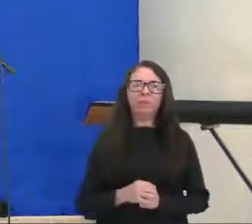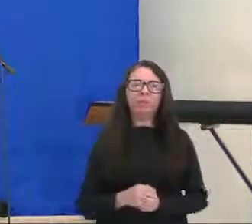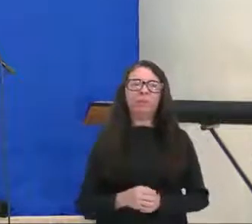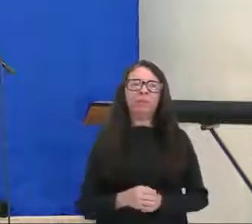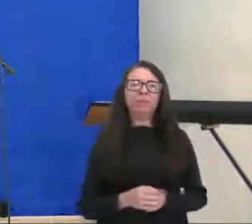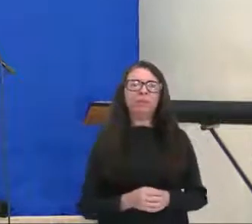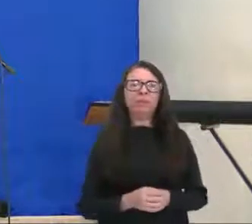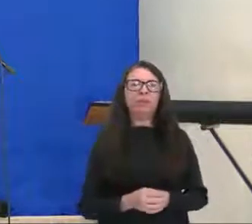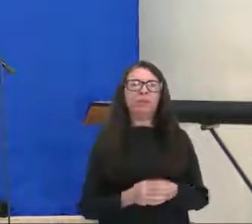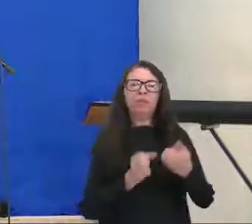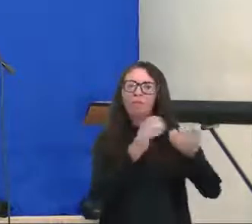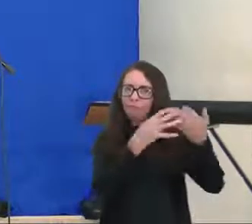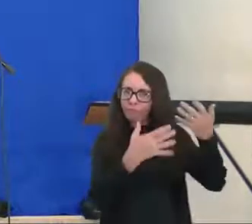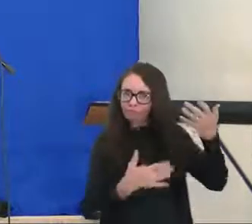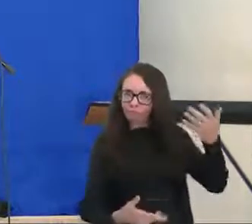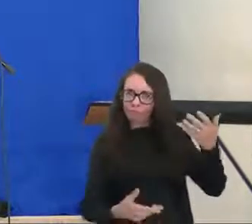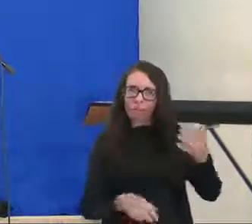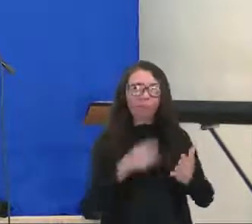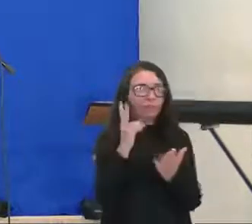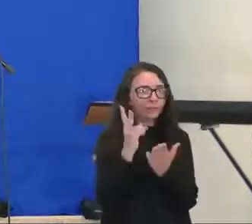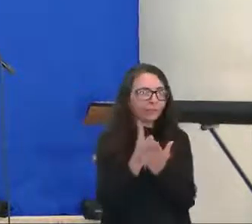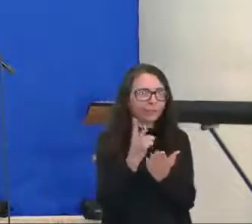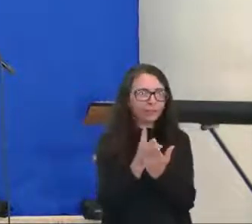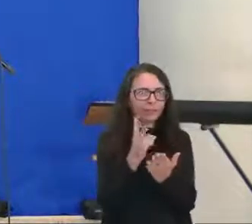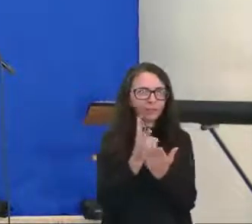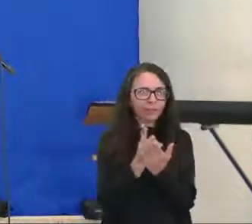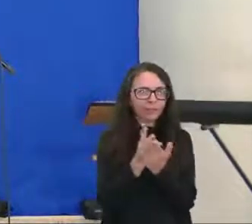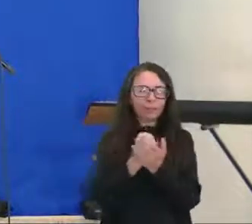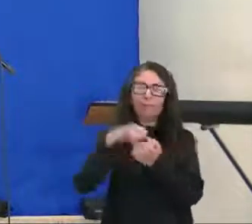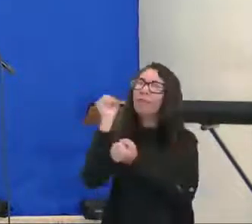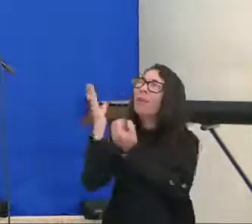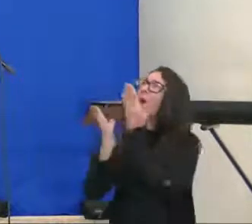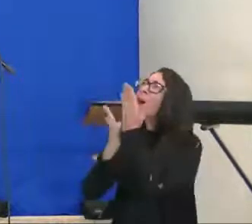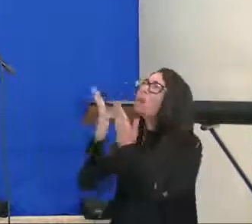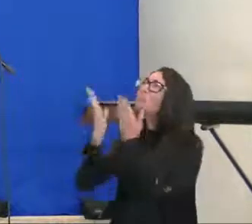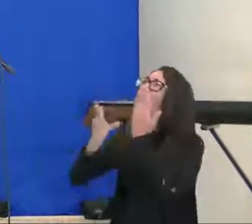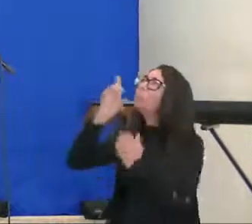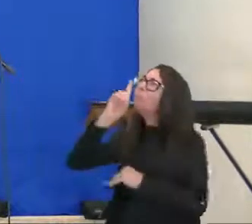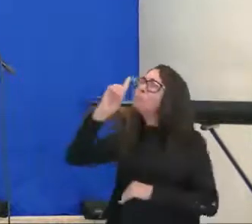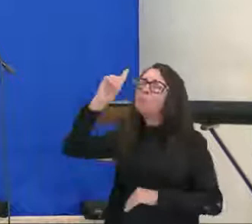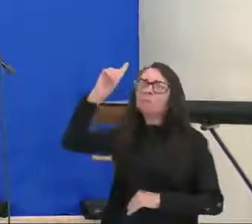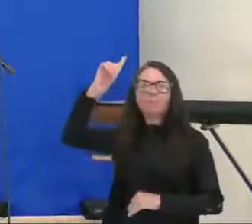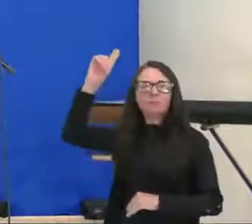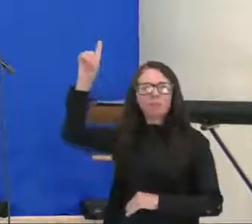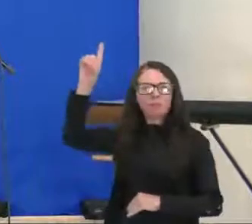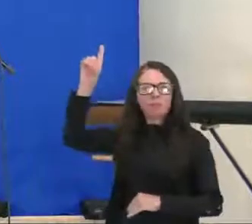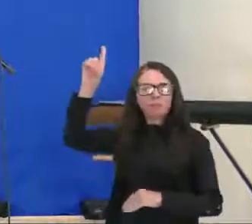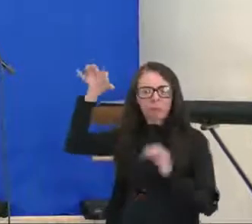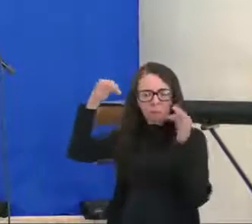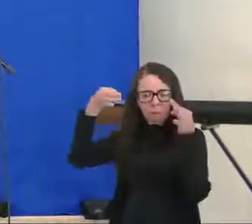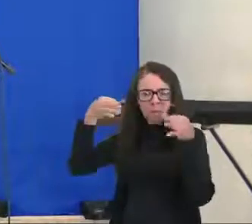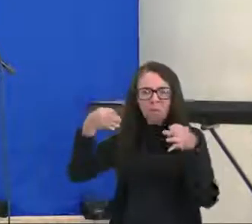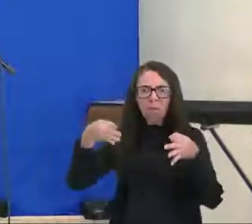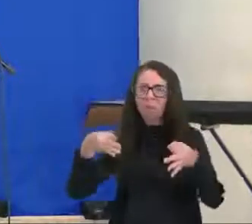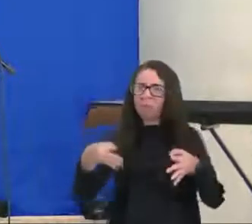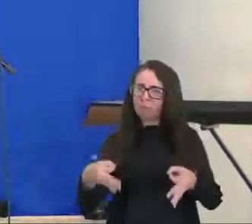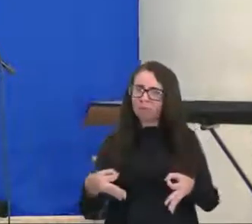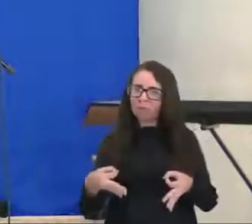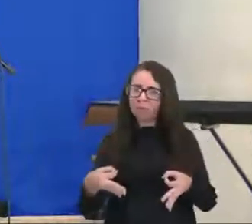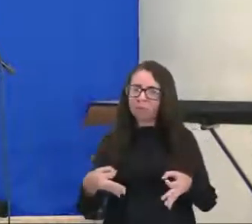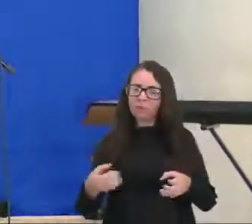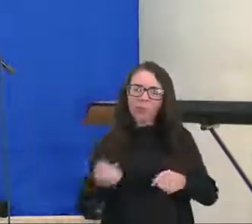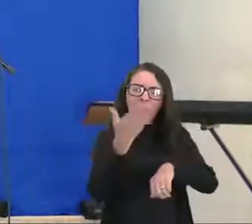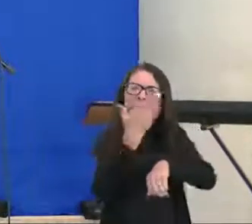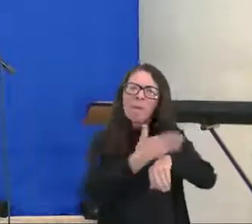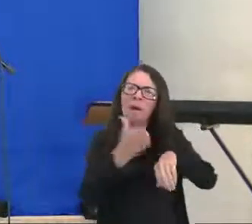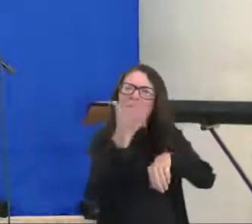detestar o mal, Romanos 12:9, servir ao Senhor com zelo, Romanos 12:11, praticar a